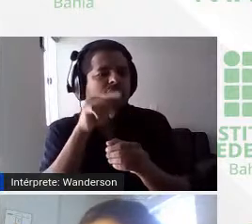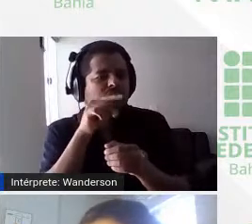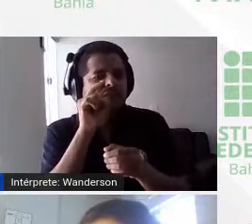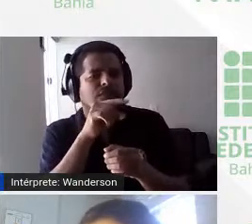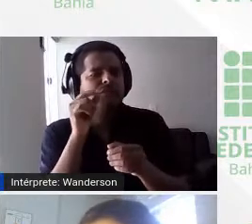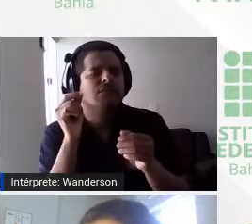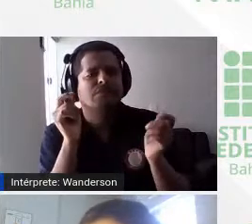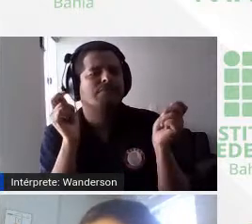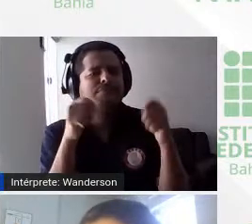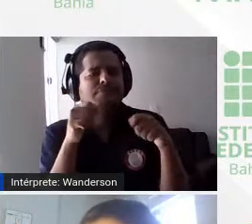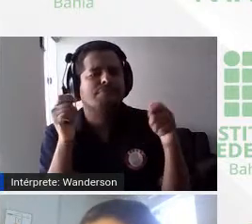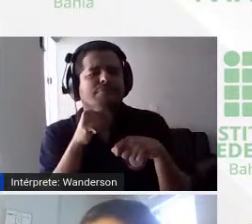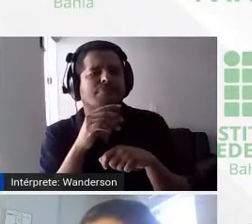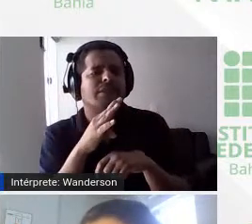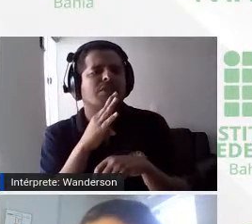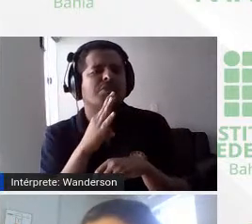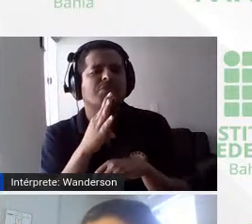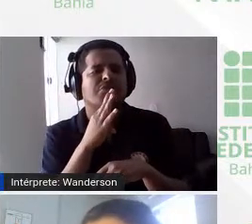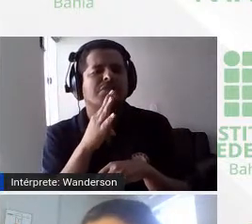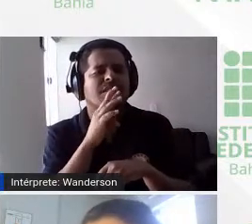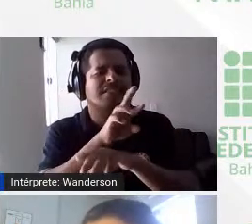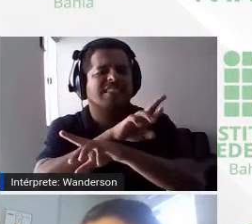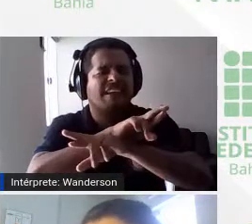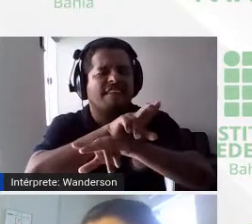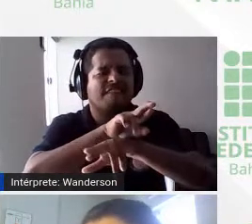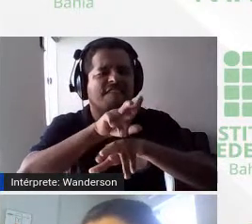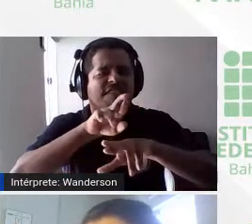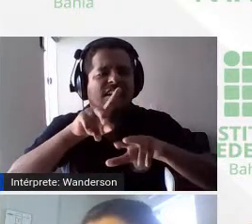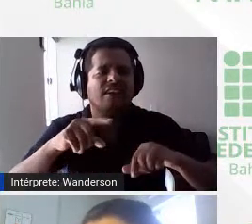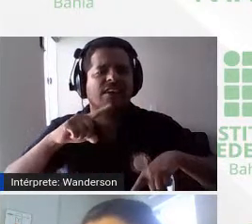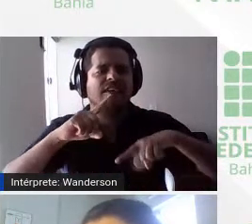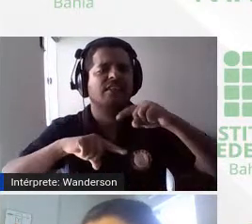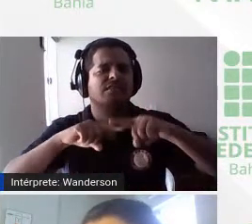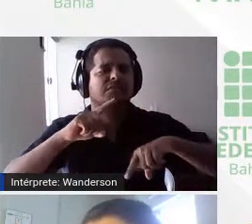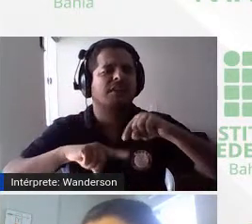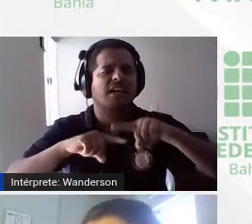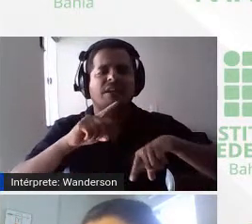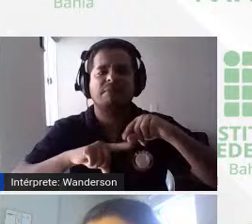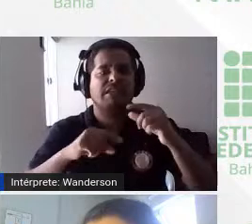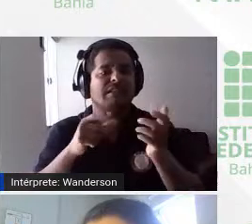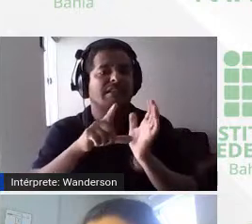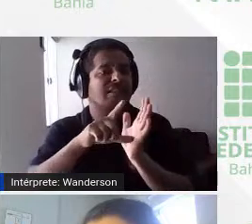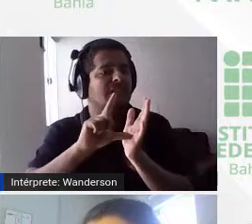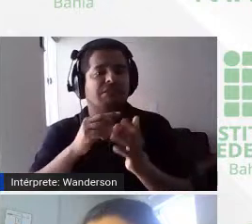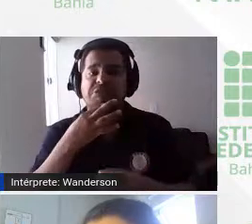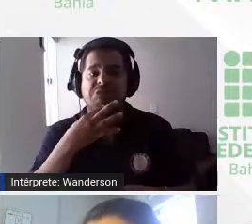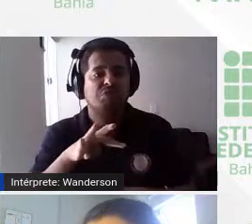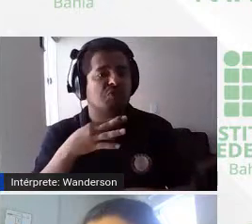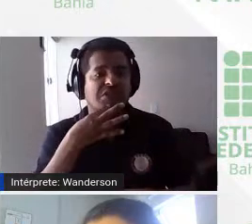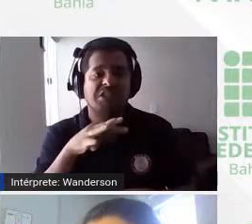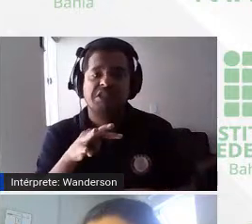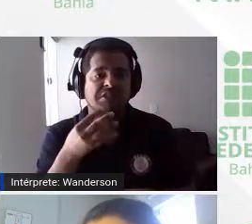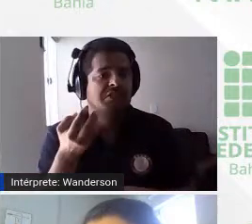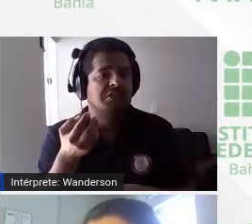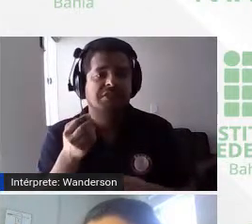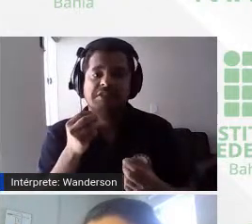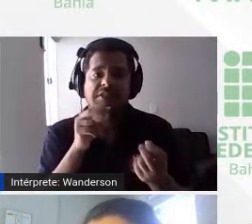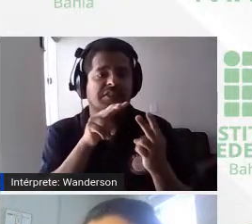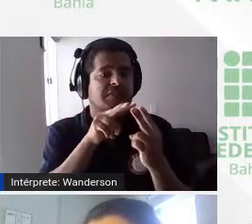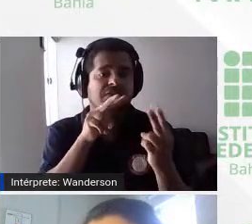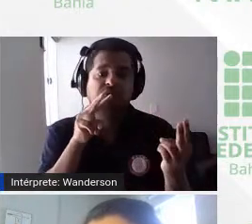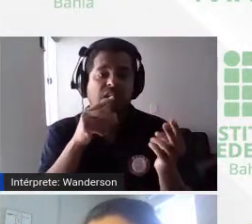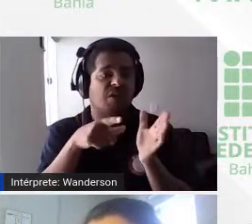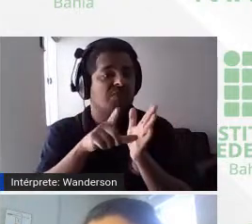conhecer uma variedade de ferramentas e plataformas virtuais que até então eu